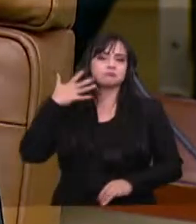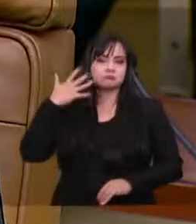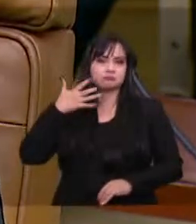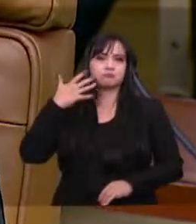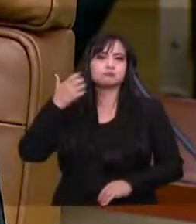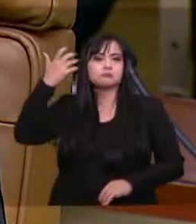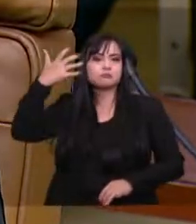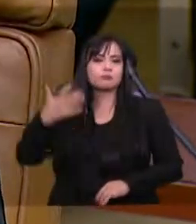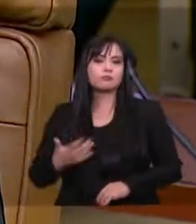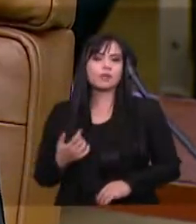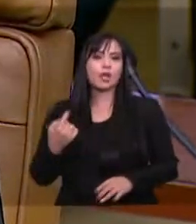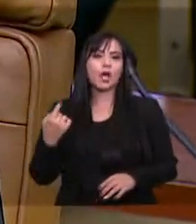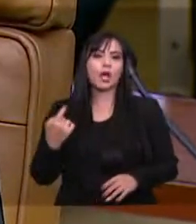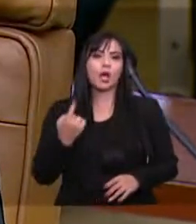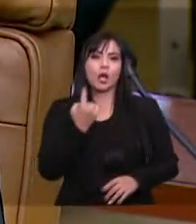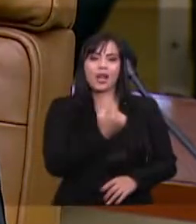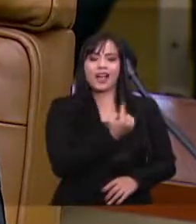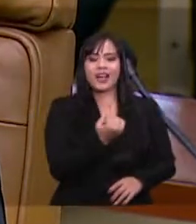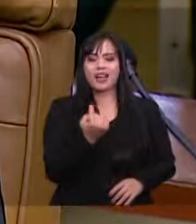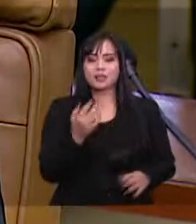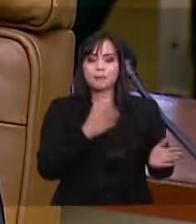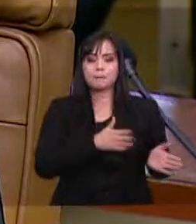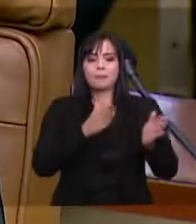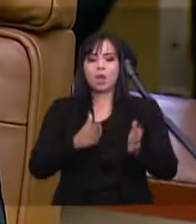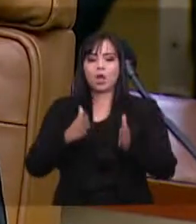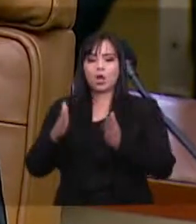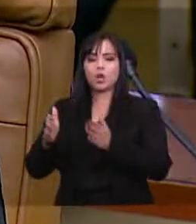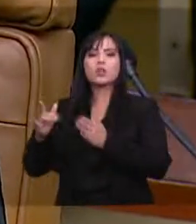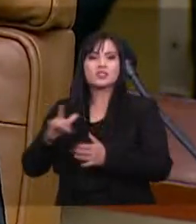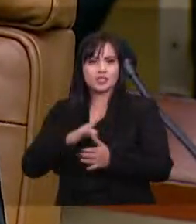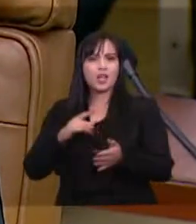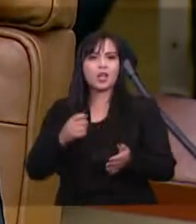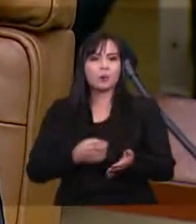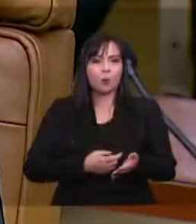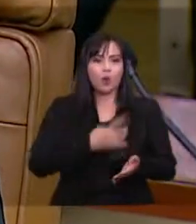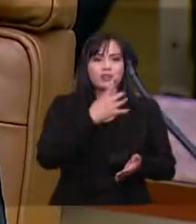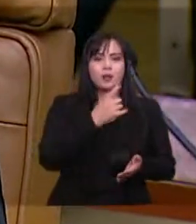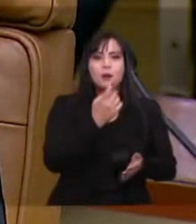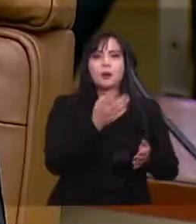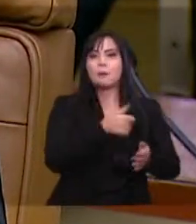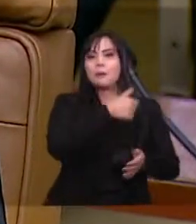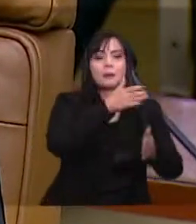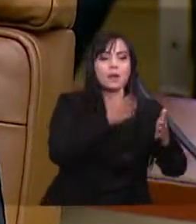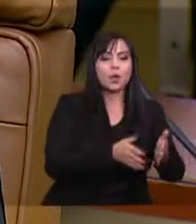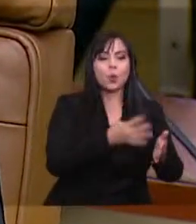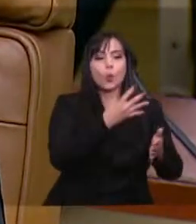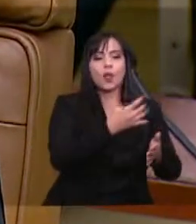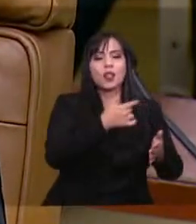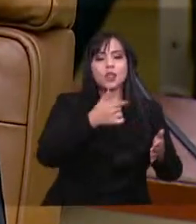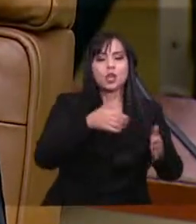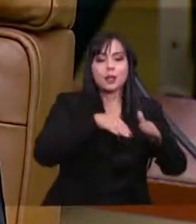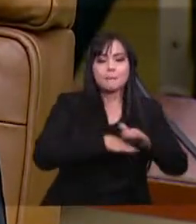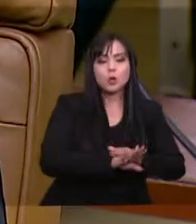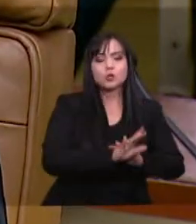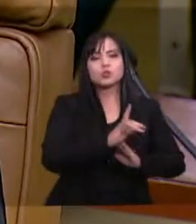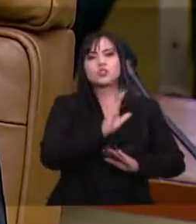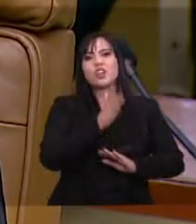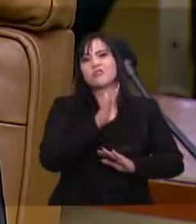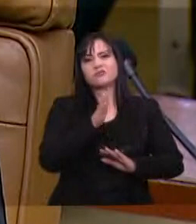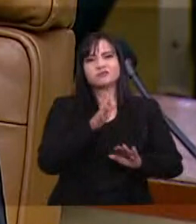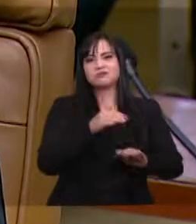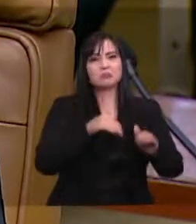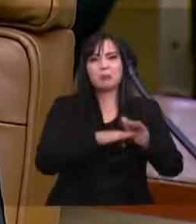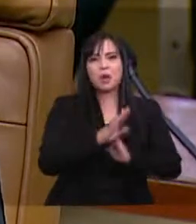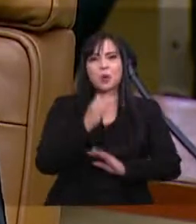e cada um dos blocos tem um determinado número de artes o primeiro são 42 depósitos fracionados